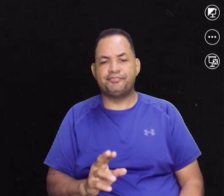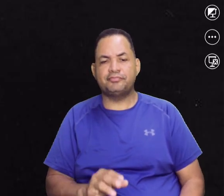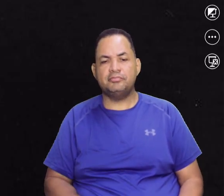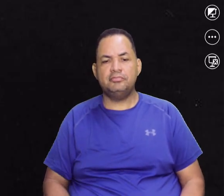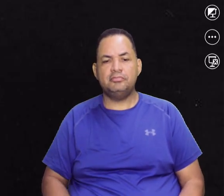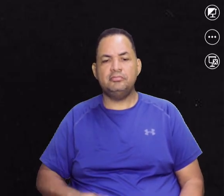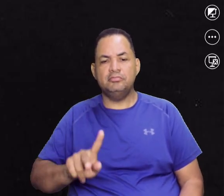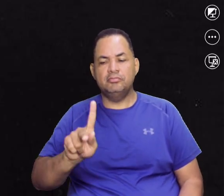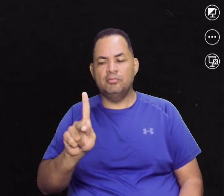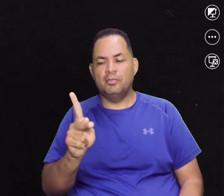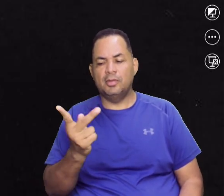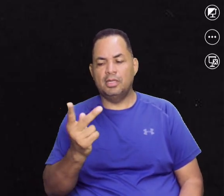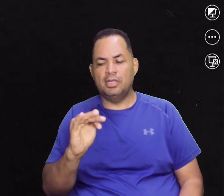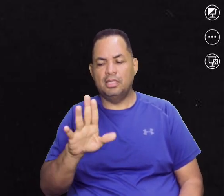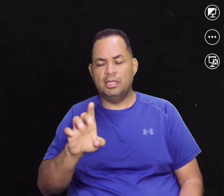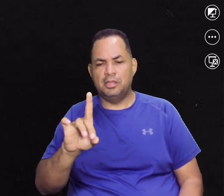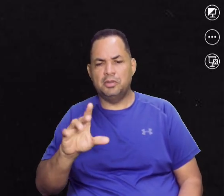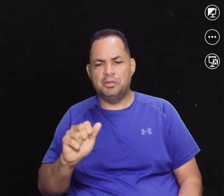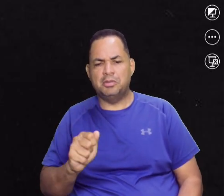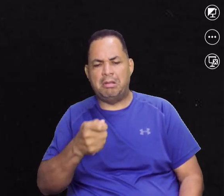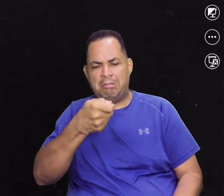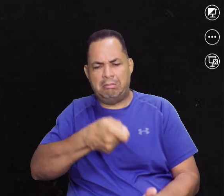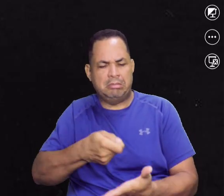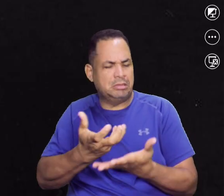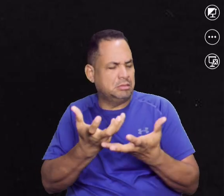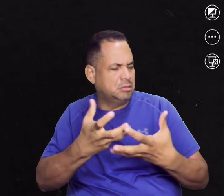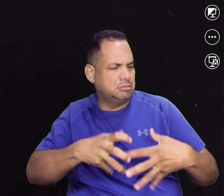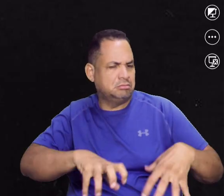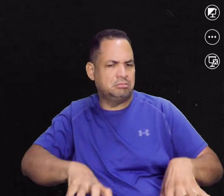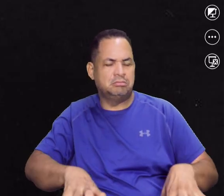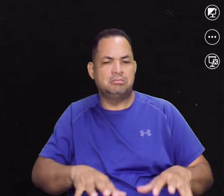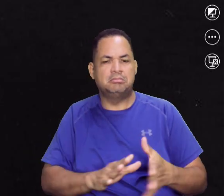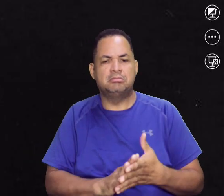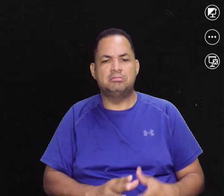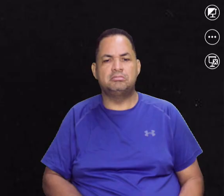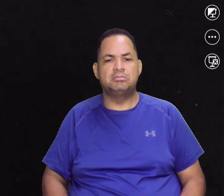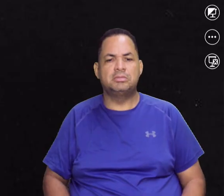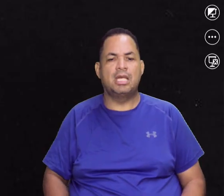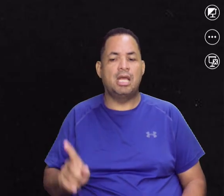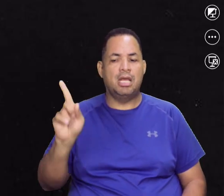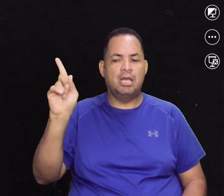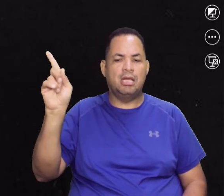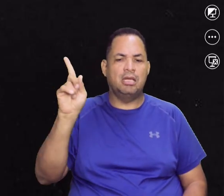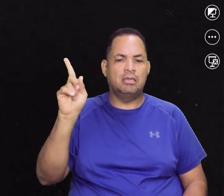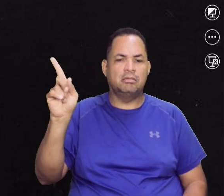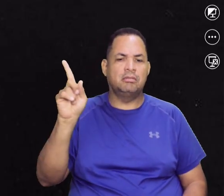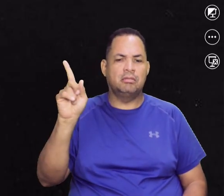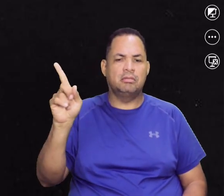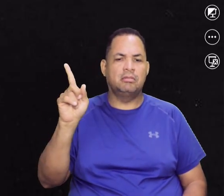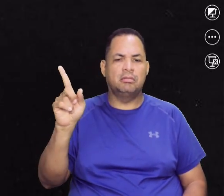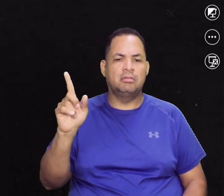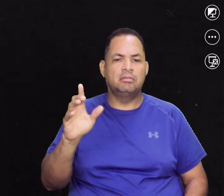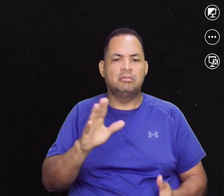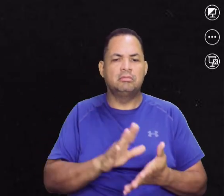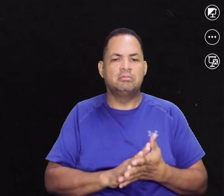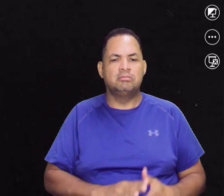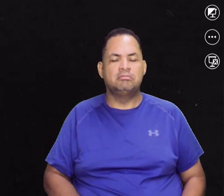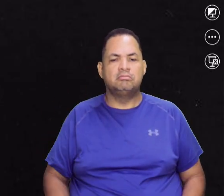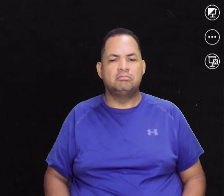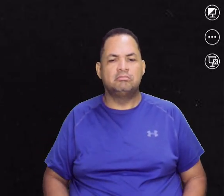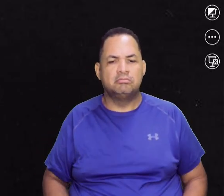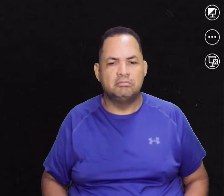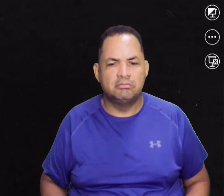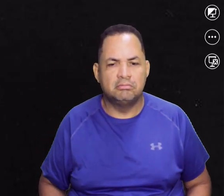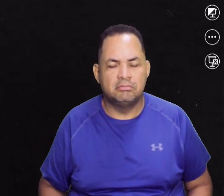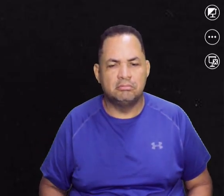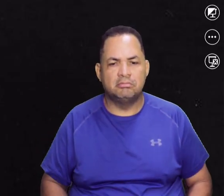hindus eram um pouco mais radicais, eles não vão aceitar. E vai dizer que o Gandhi é um grande traidor da pátria e